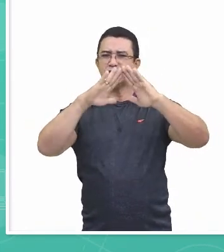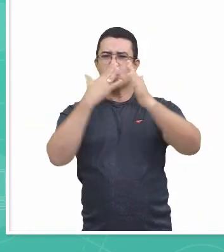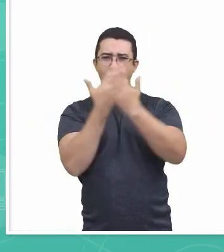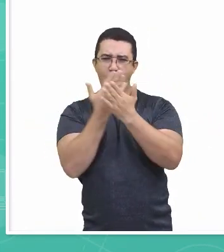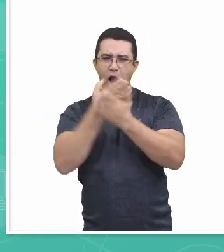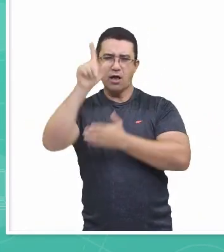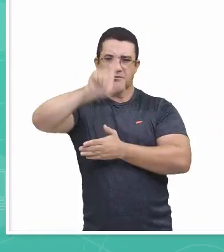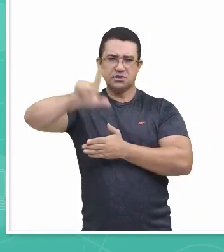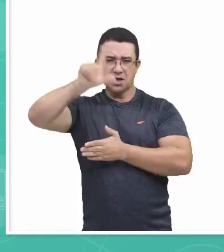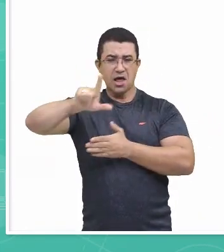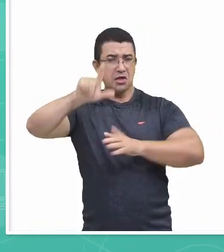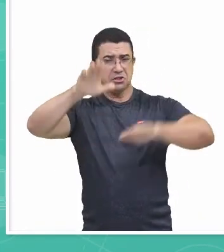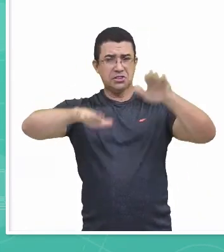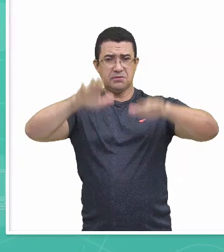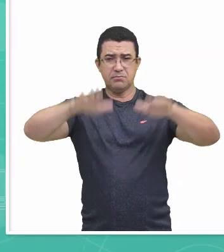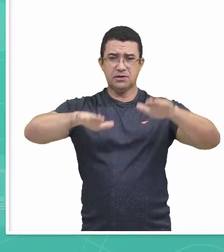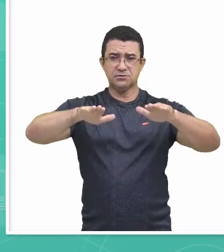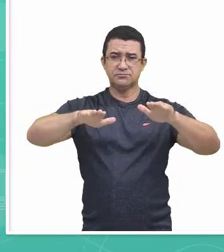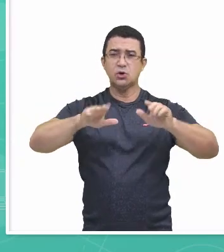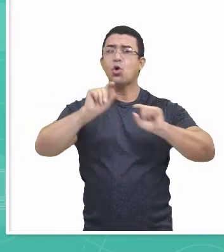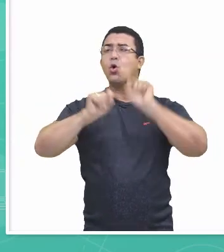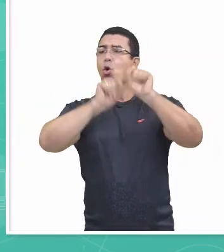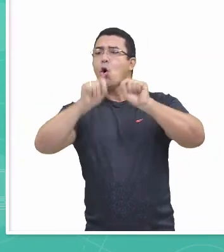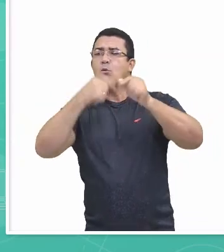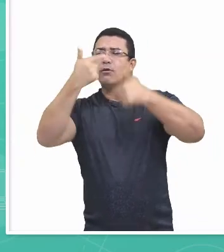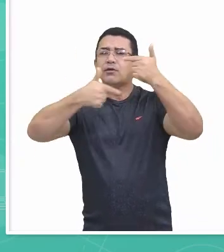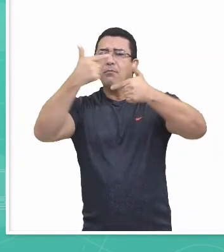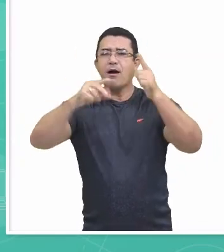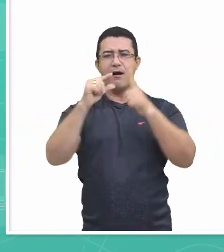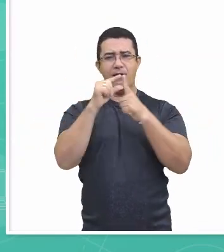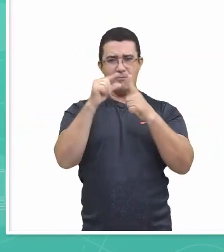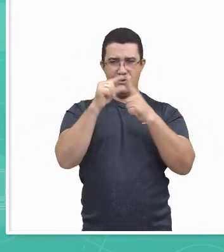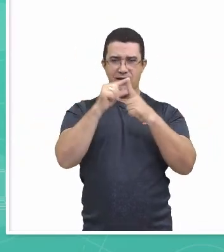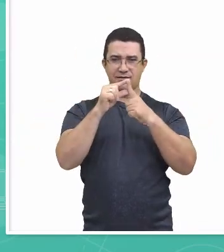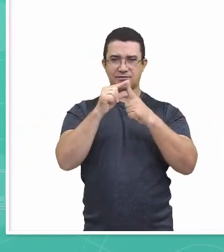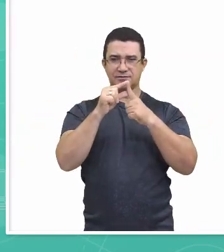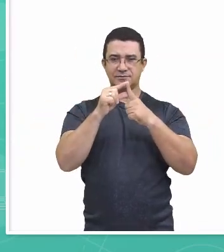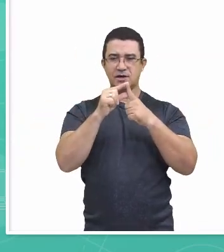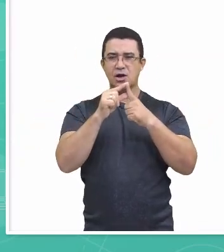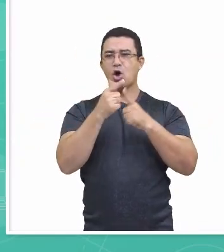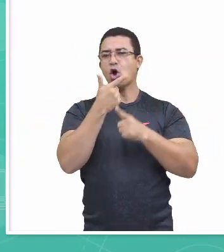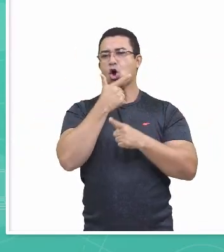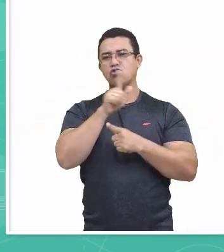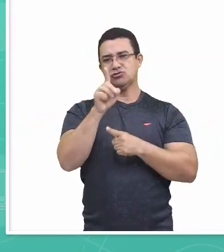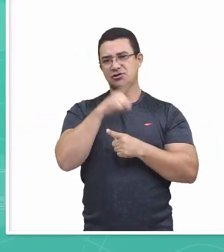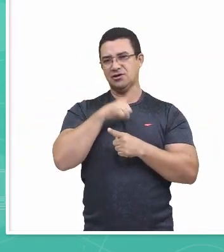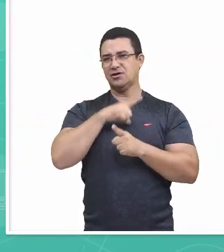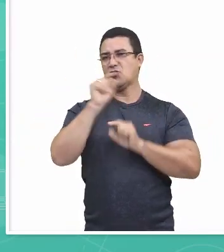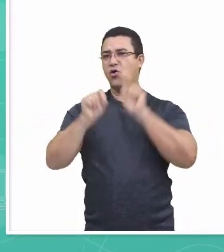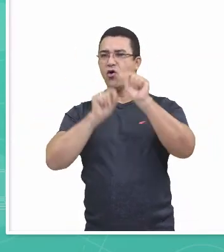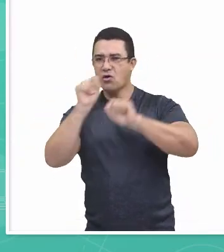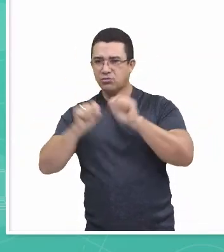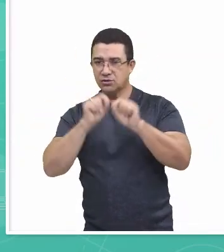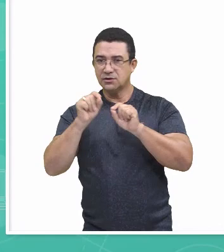sempre trabalhando com palavras ali conotativas, polissêmicas, para conseguir, da melhor forma,